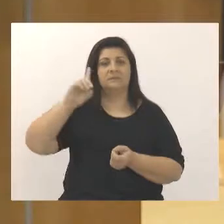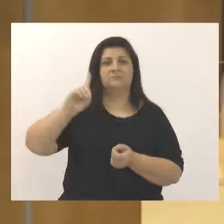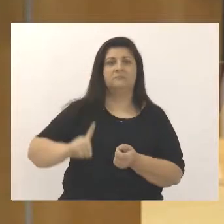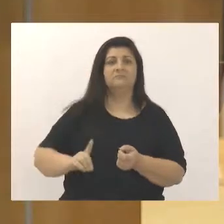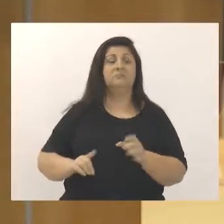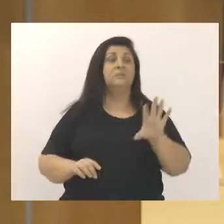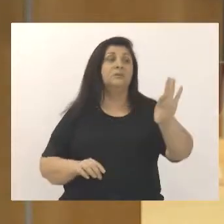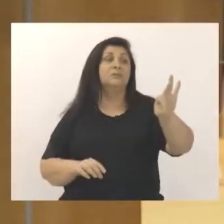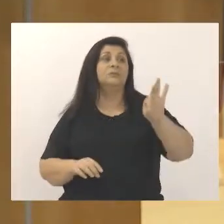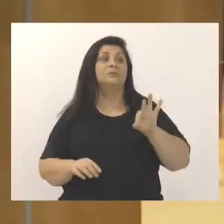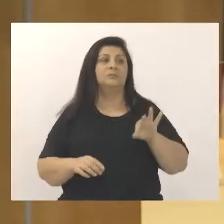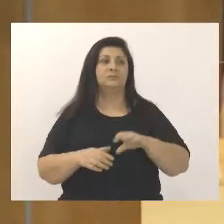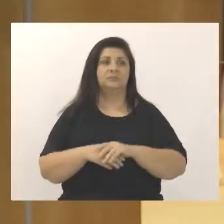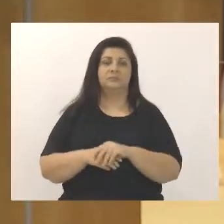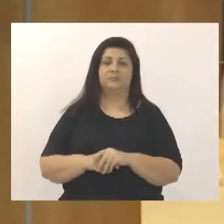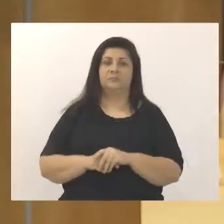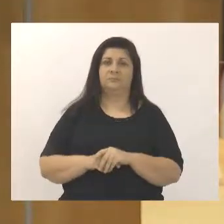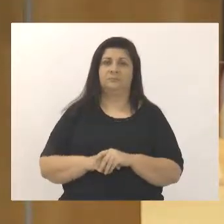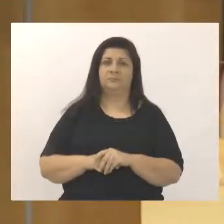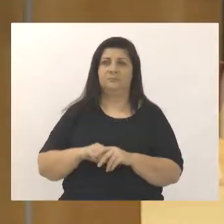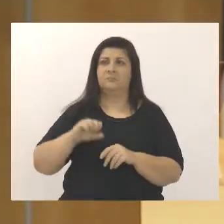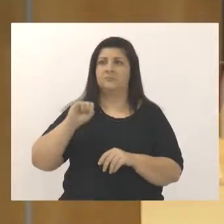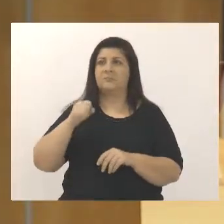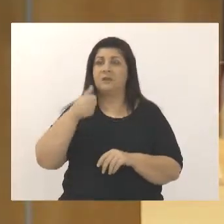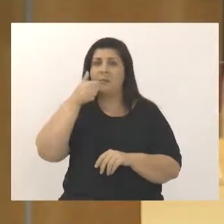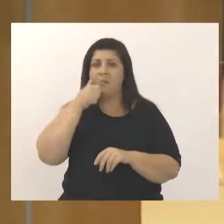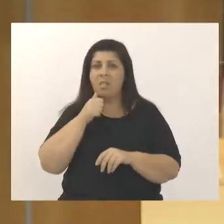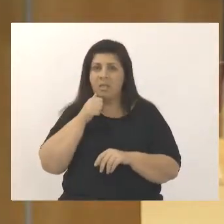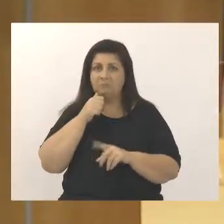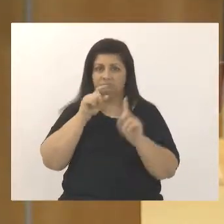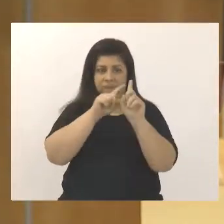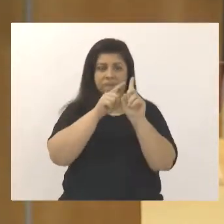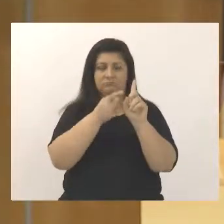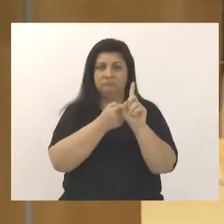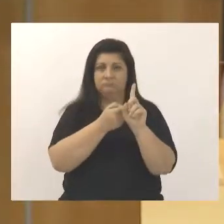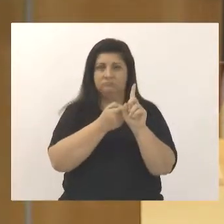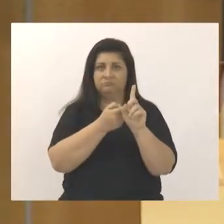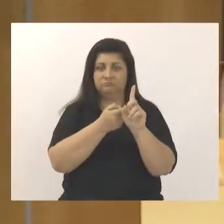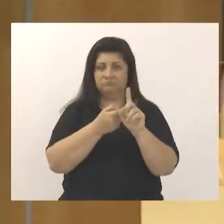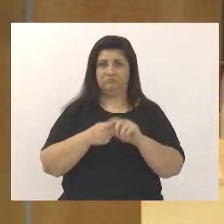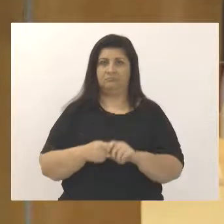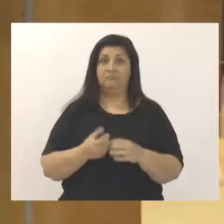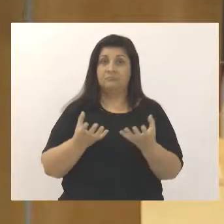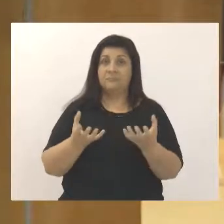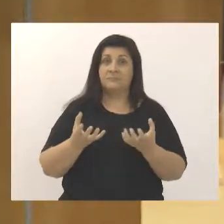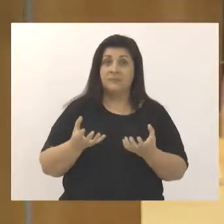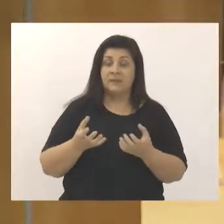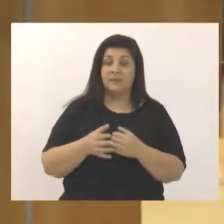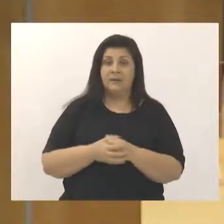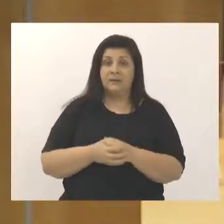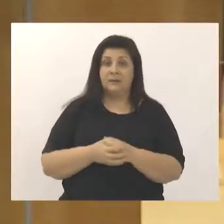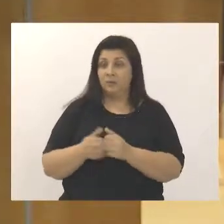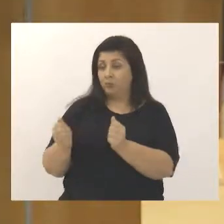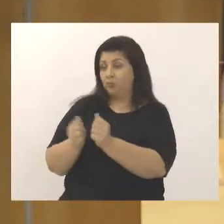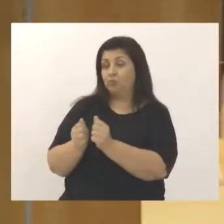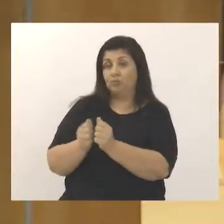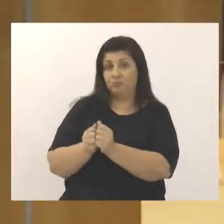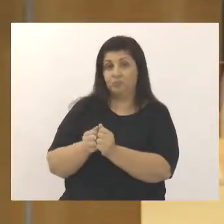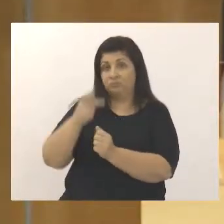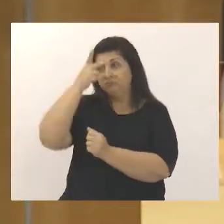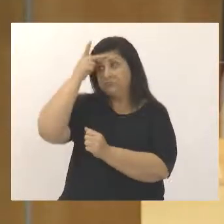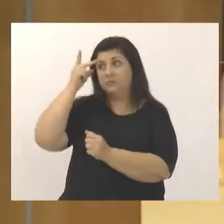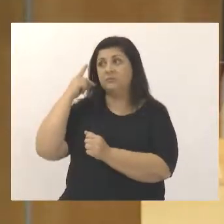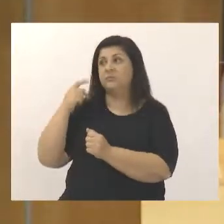escolher. Se as mulheres que vai ganhar o neném quer que um acompanhante